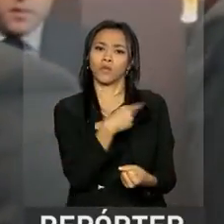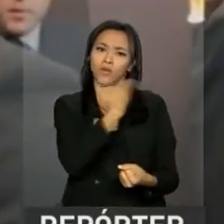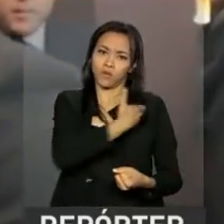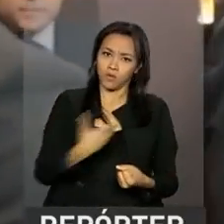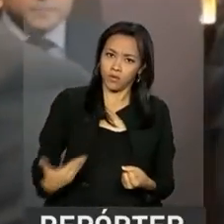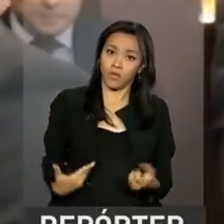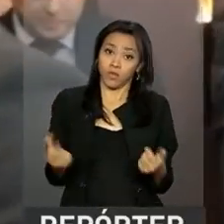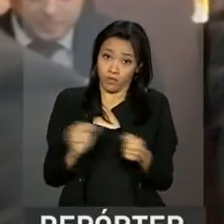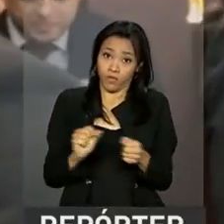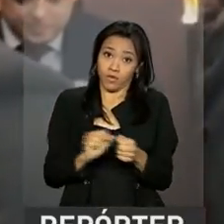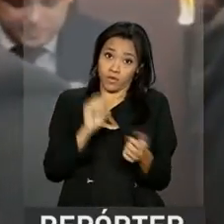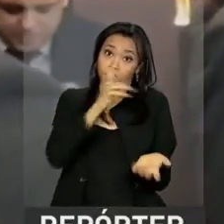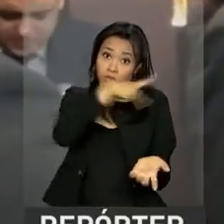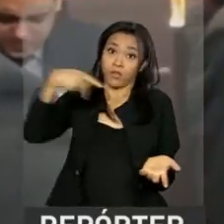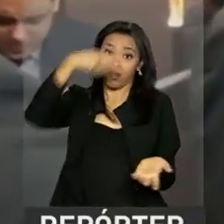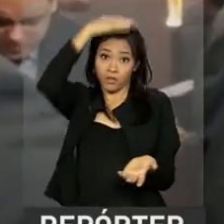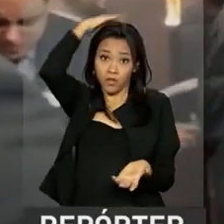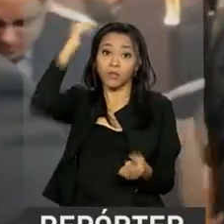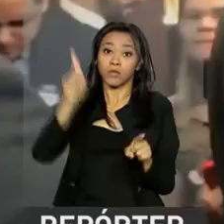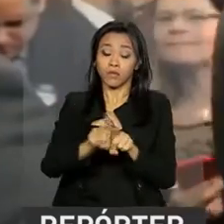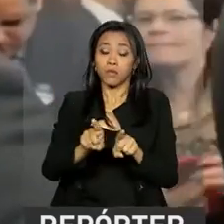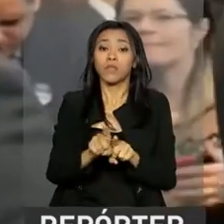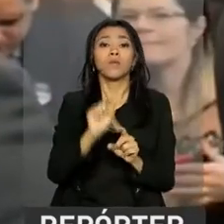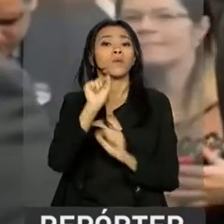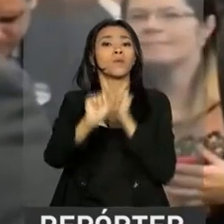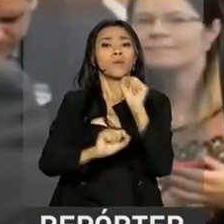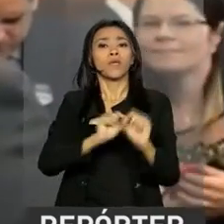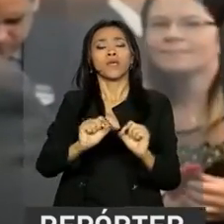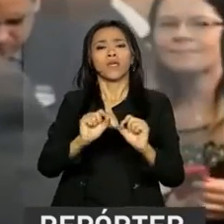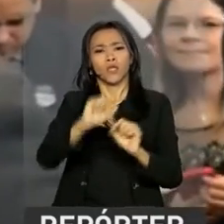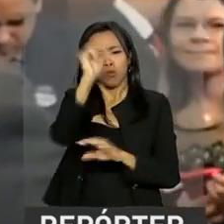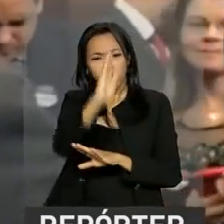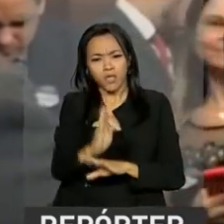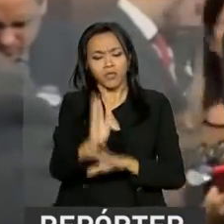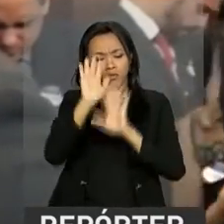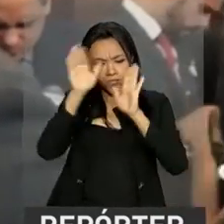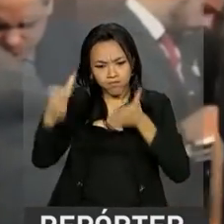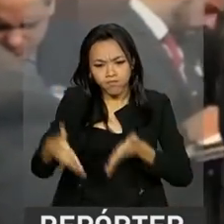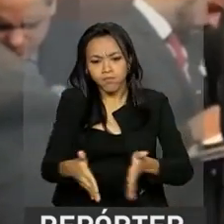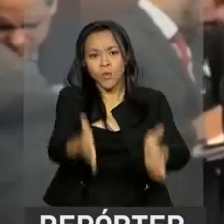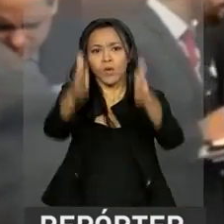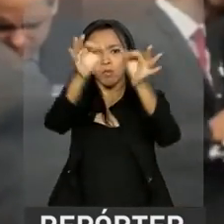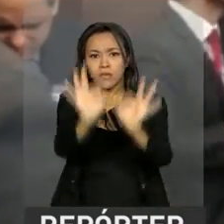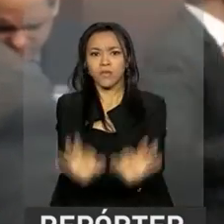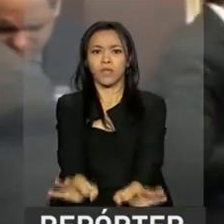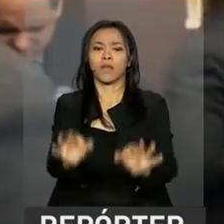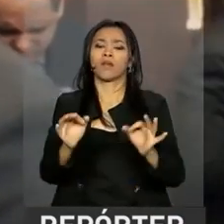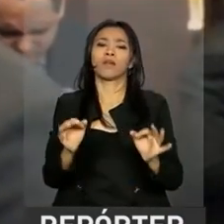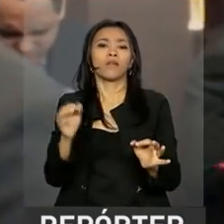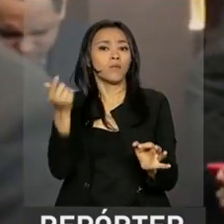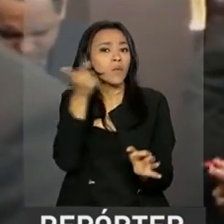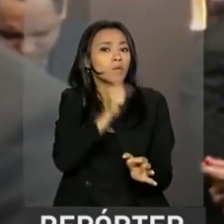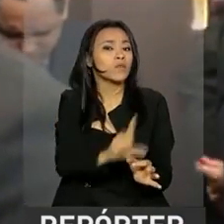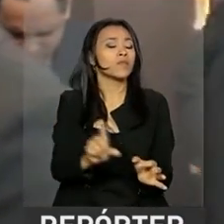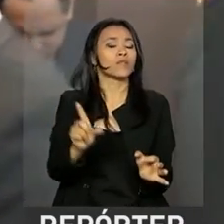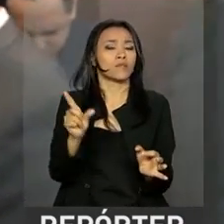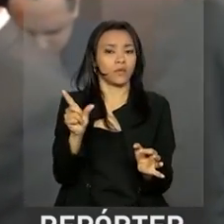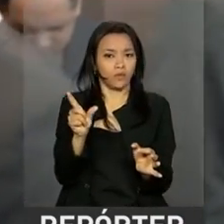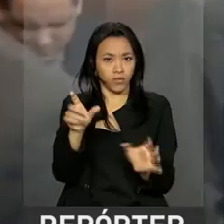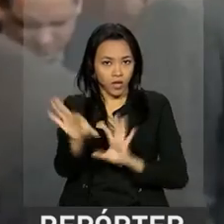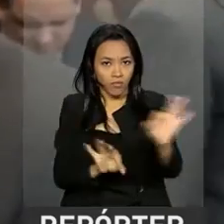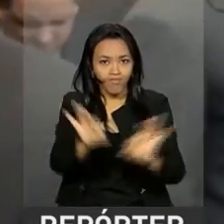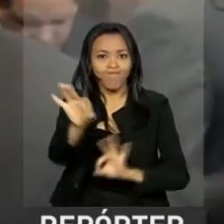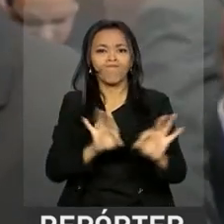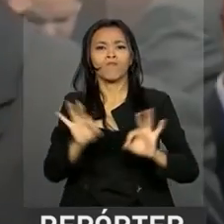governo presidente Temer faz, no sentido de colocar o Brasil nos trilhos, está dando resultado, se restabeleceu